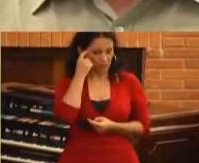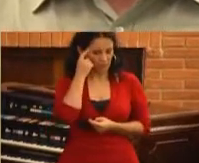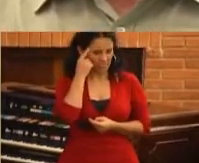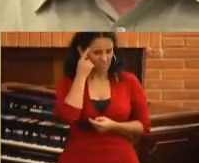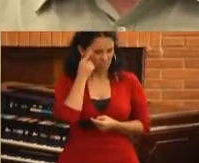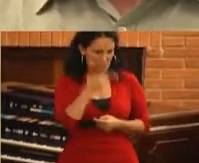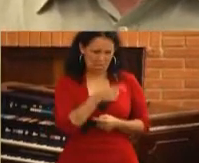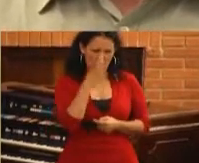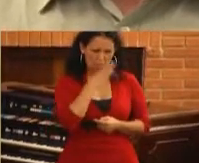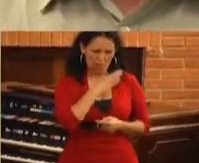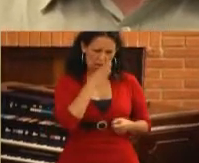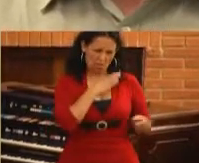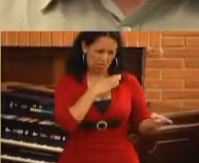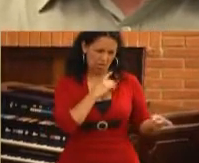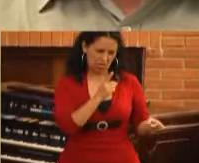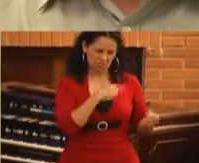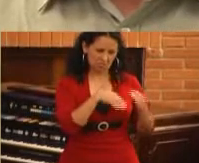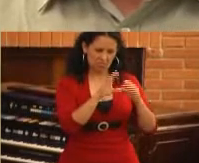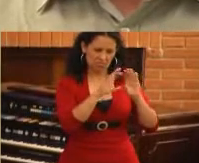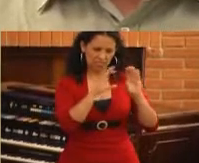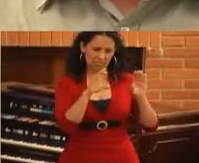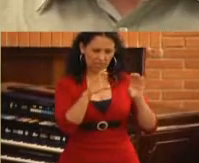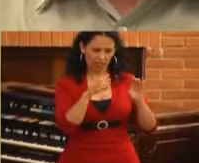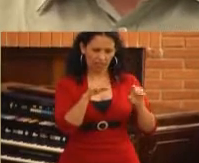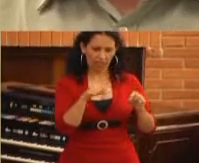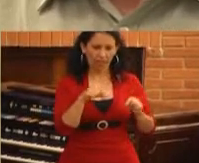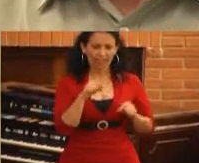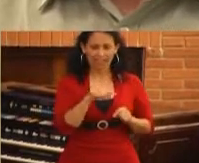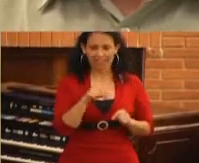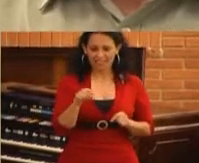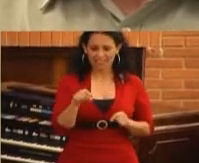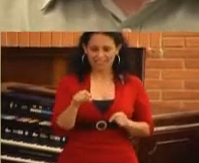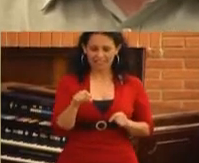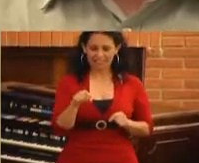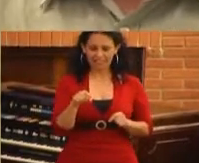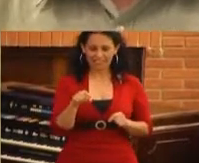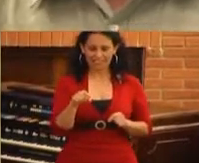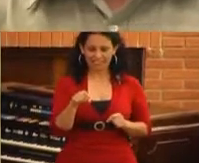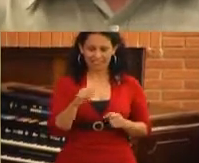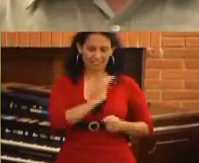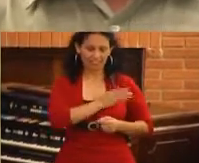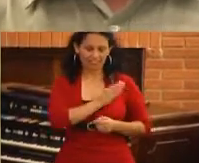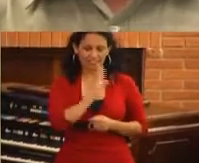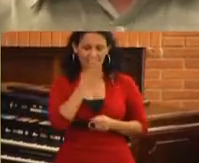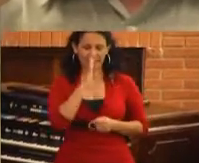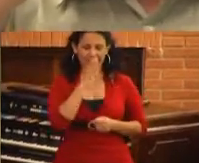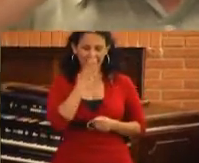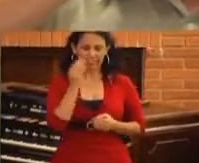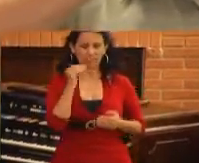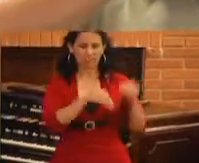Gente que fala que Darwin, no fim da vida.